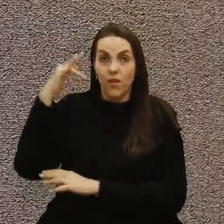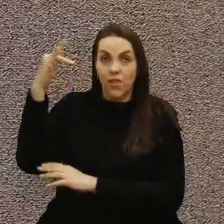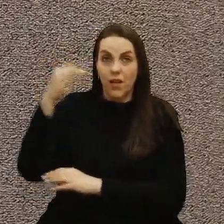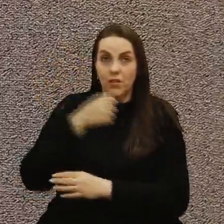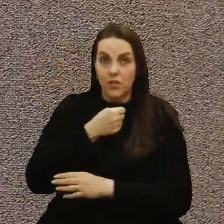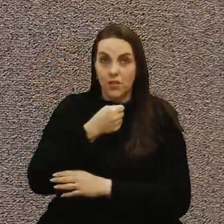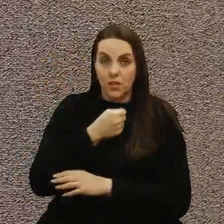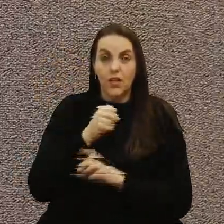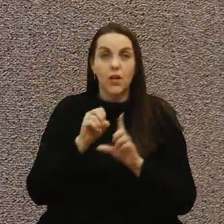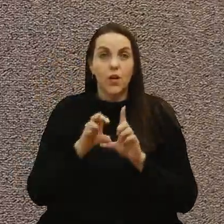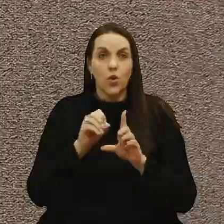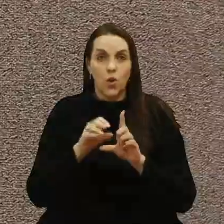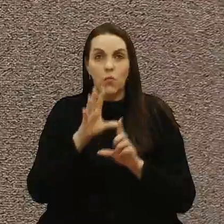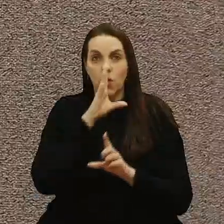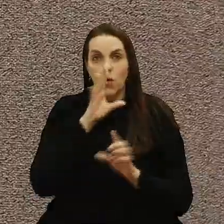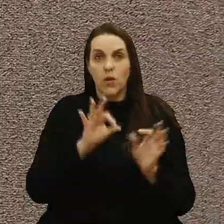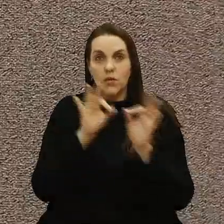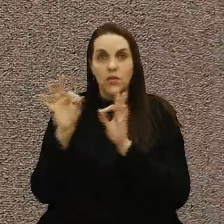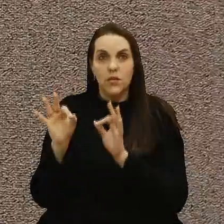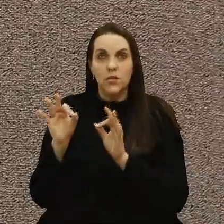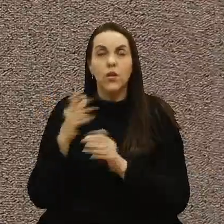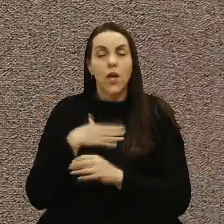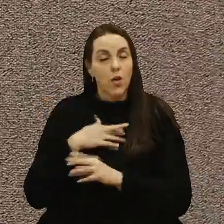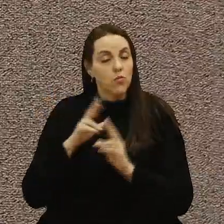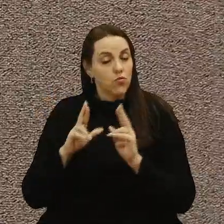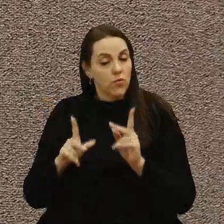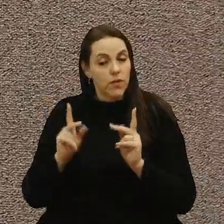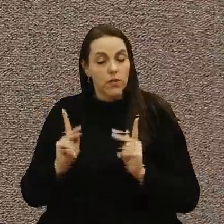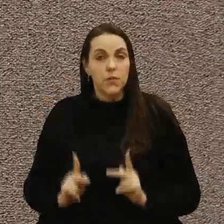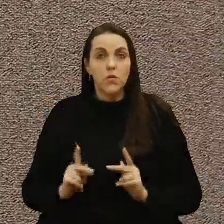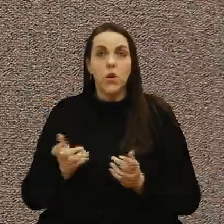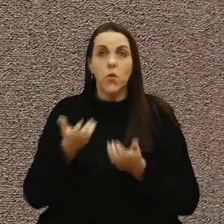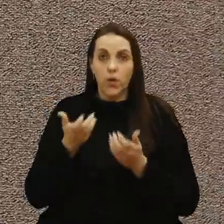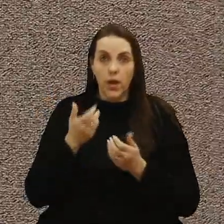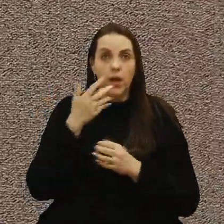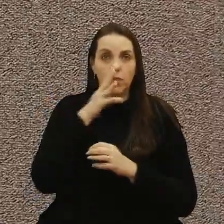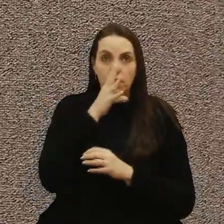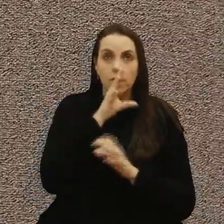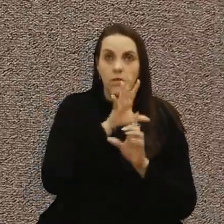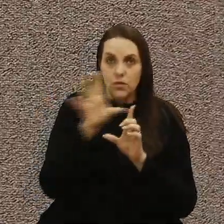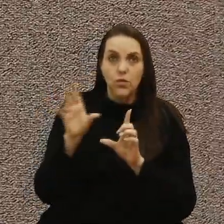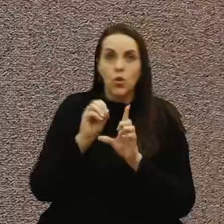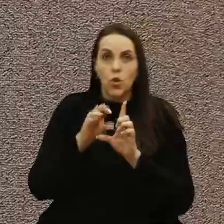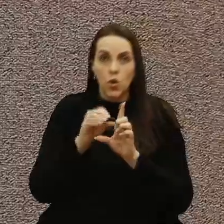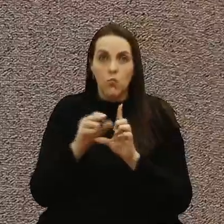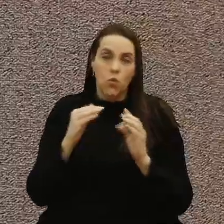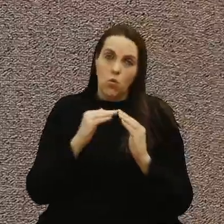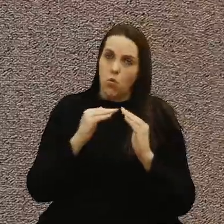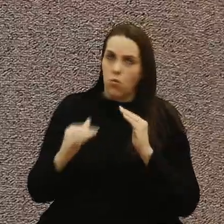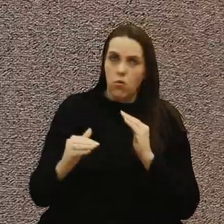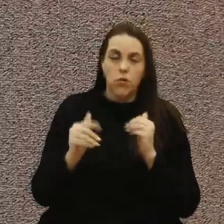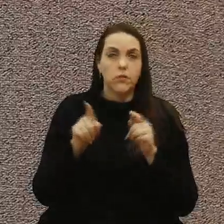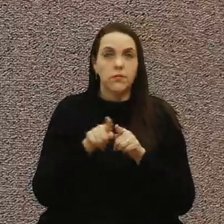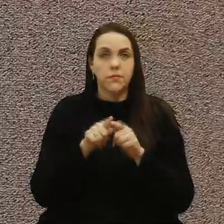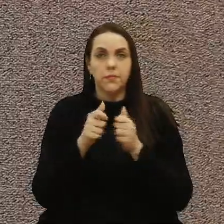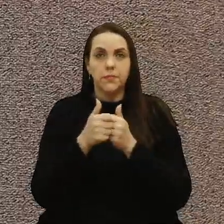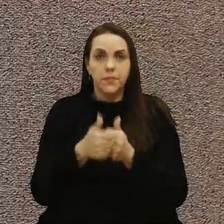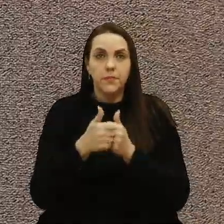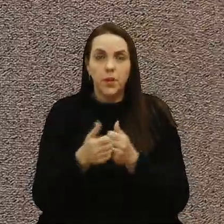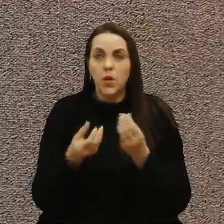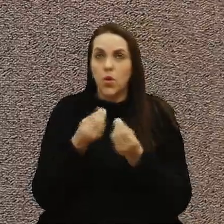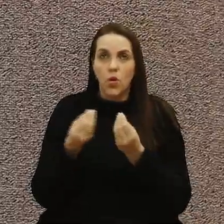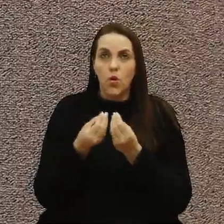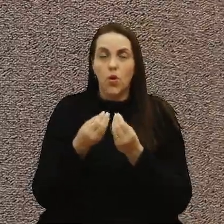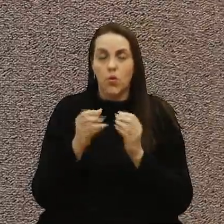o Globo. Eu, diferente das pessoas, gosto de assistir Globo para ter o senso crítico e dizer o que eu não concordo e também acompanhar como os adversários,